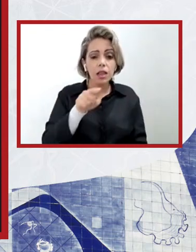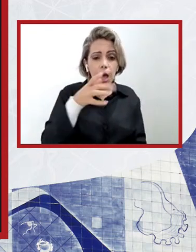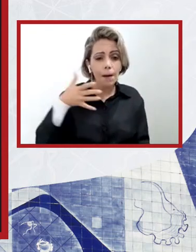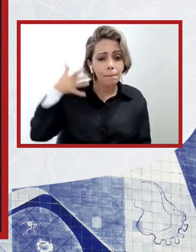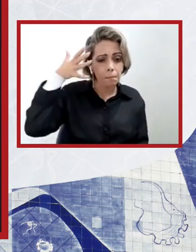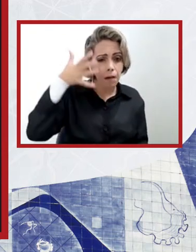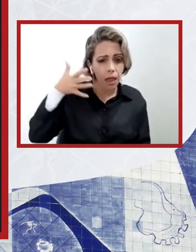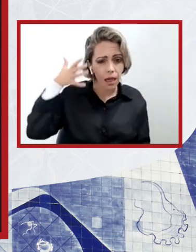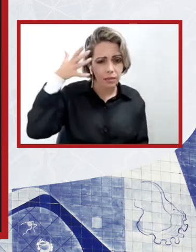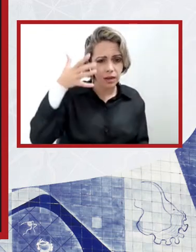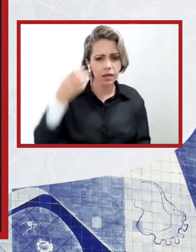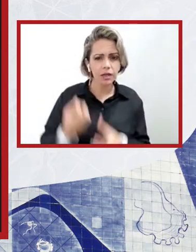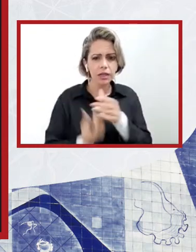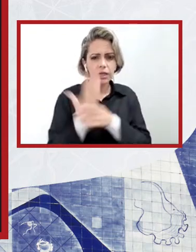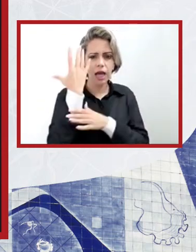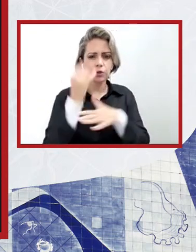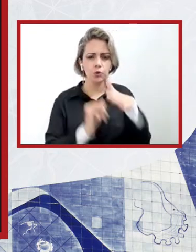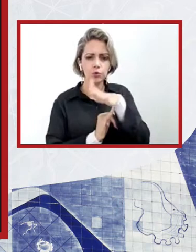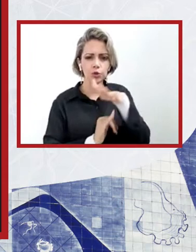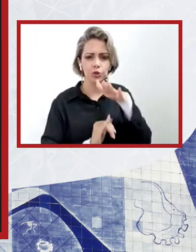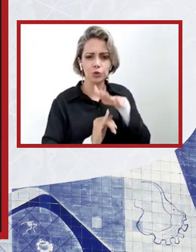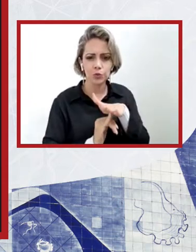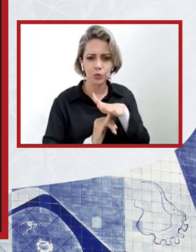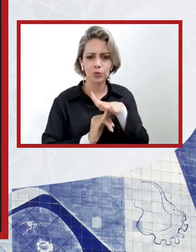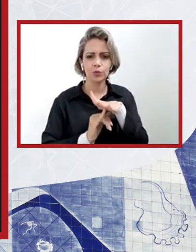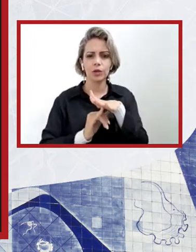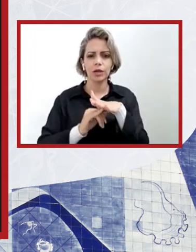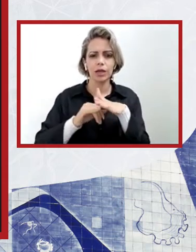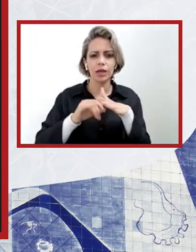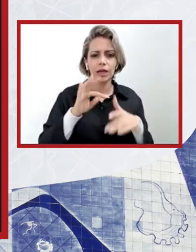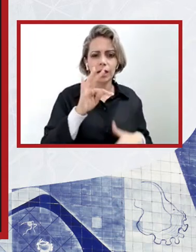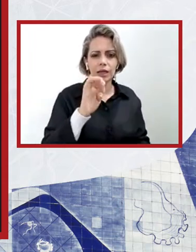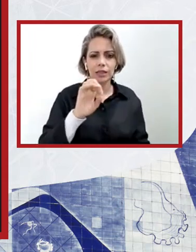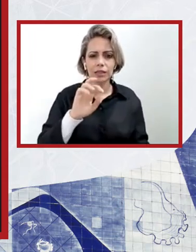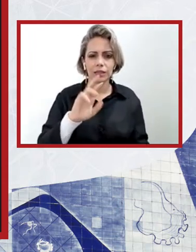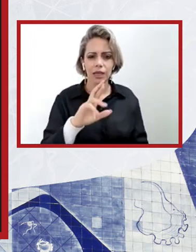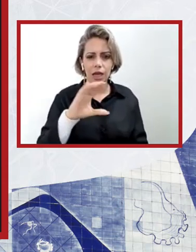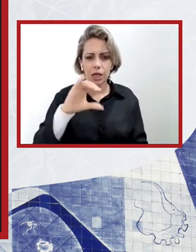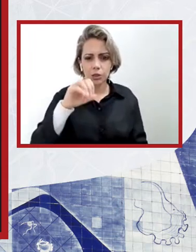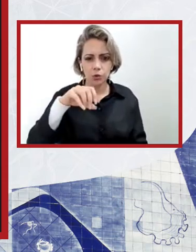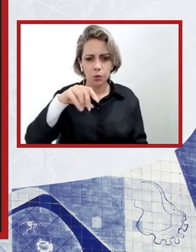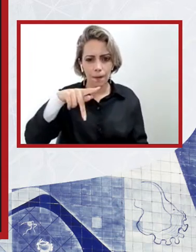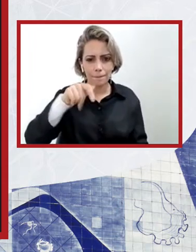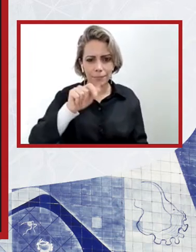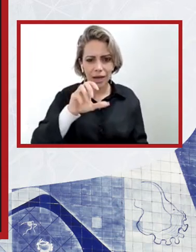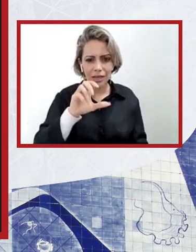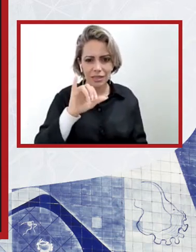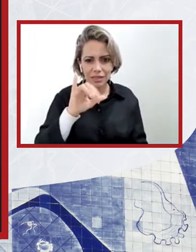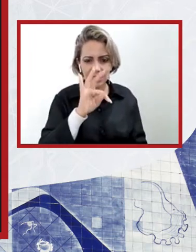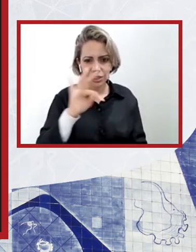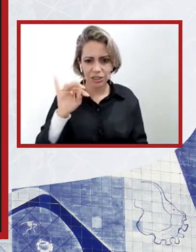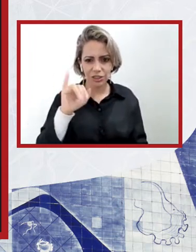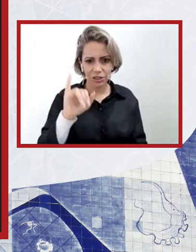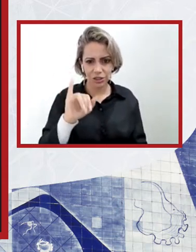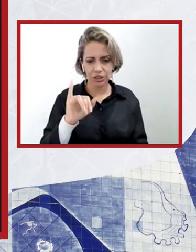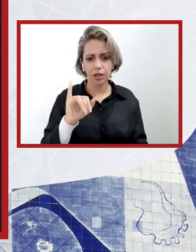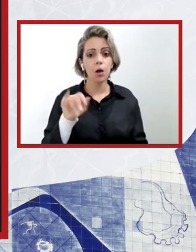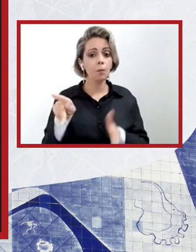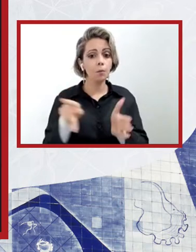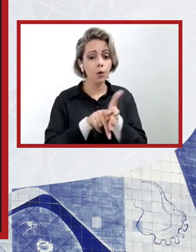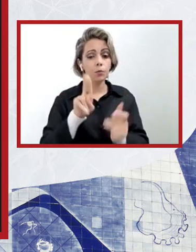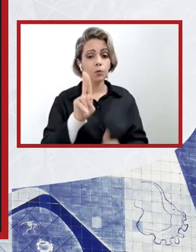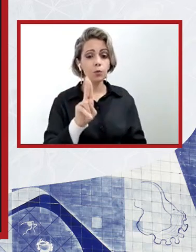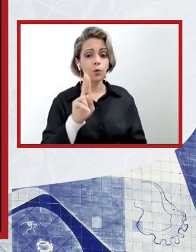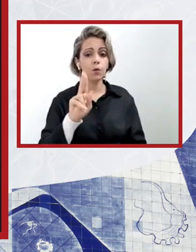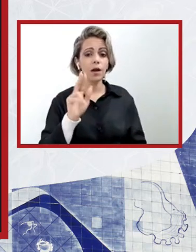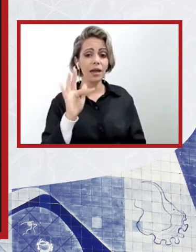Assistiva do Instituto TESPACIT, do Núcleo de Computação Eletrônica da UFRJ, da Universidade Federal do Rio de Janeiro. E